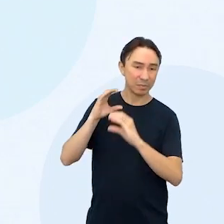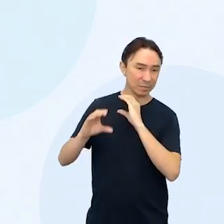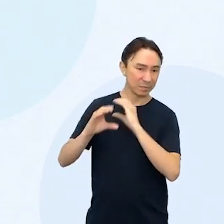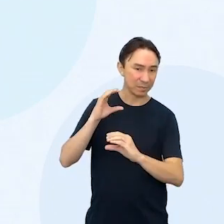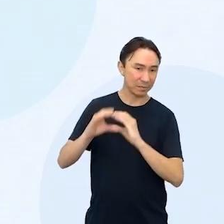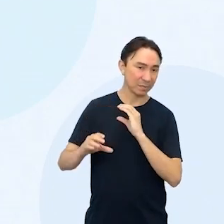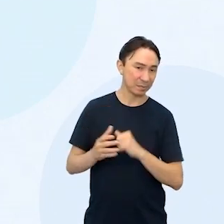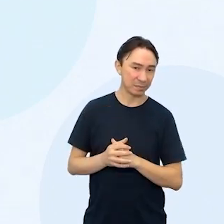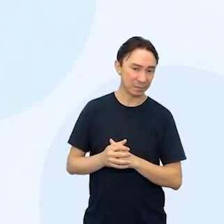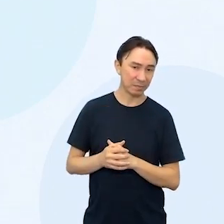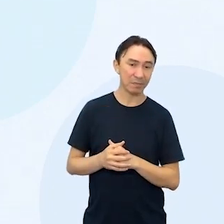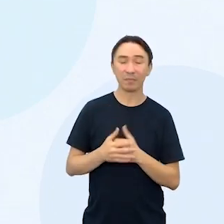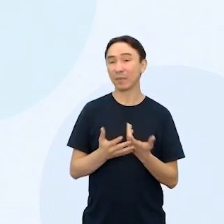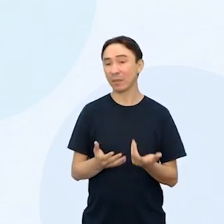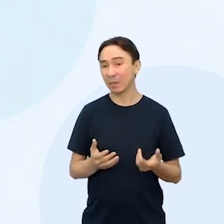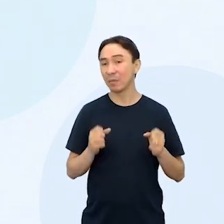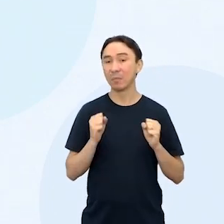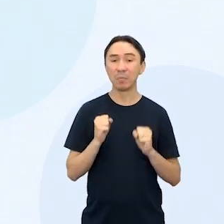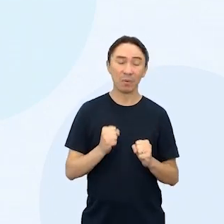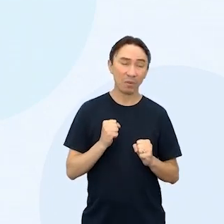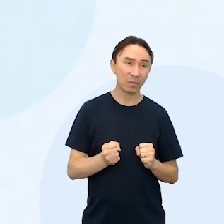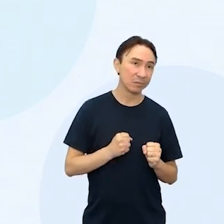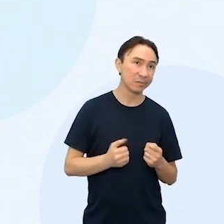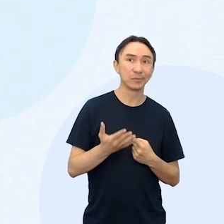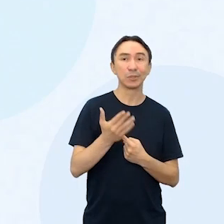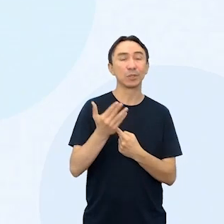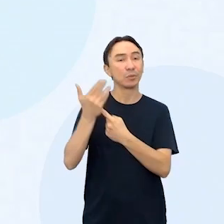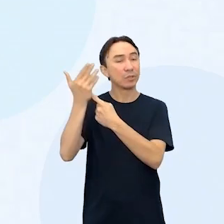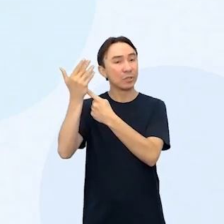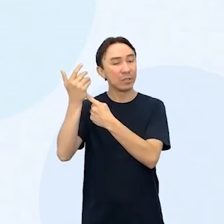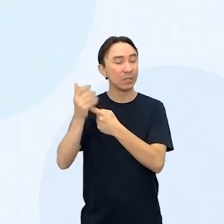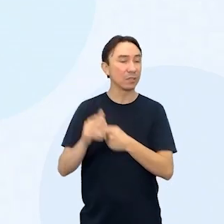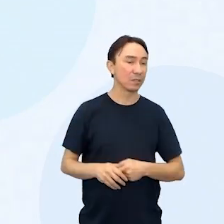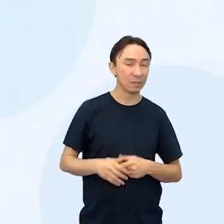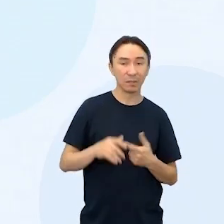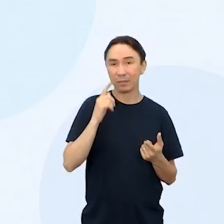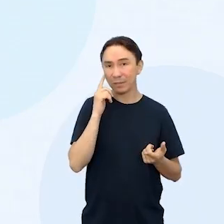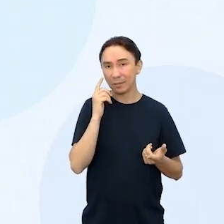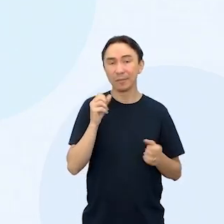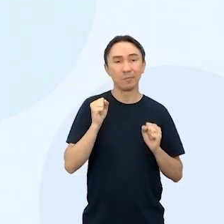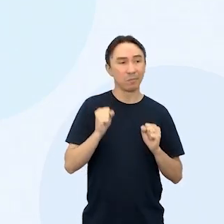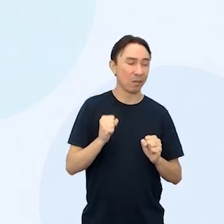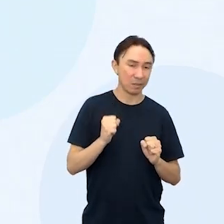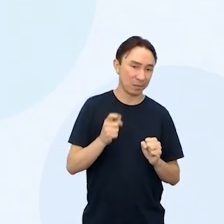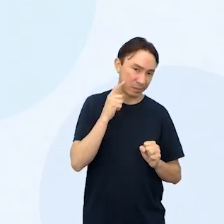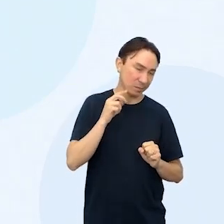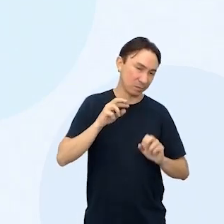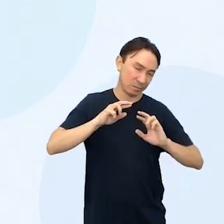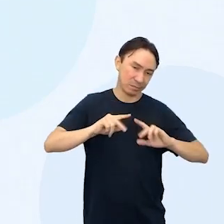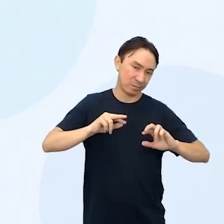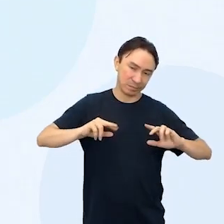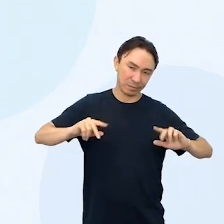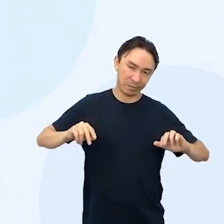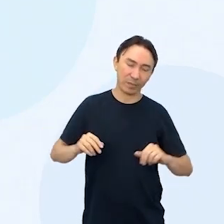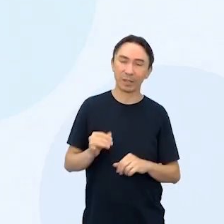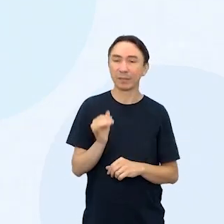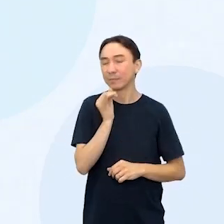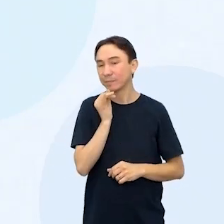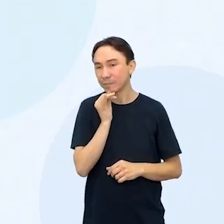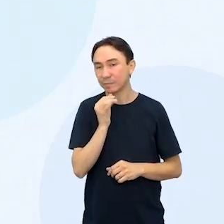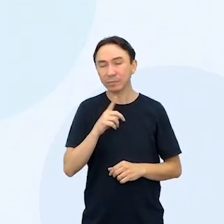estudantes. Alta ou baixa tecnologia. Então, nós vamos trazer para vocês no final um exemplo de um recurso com